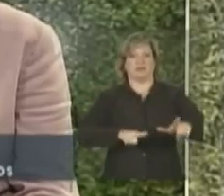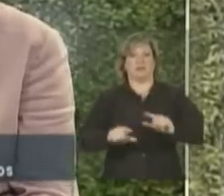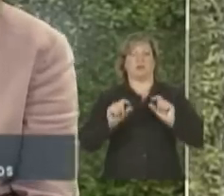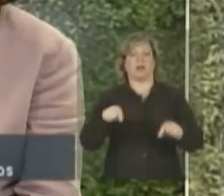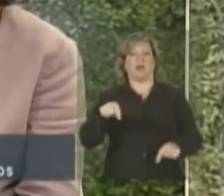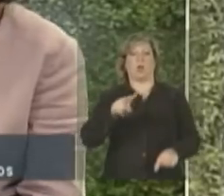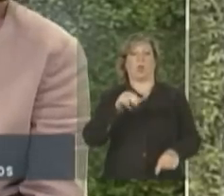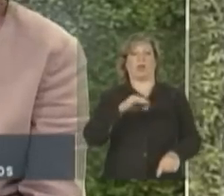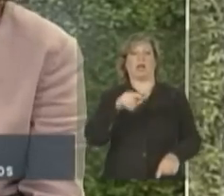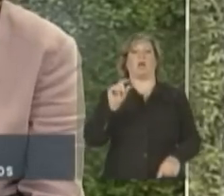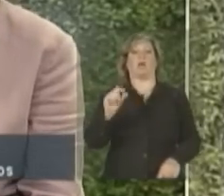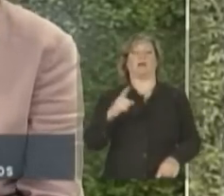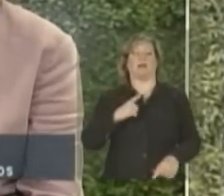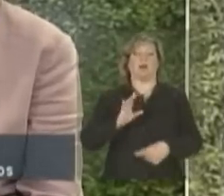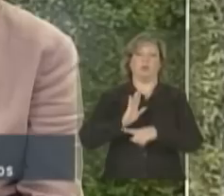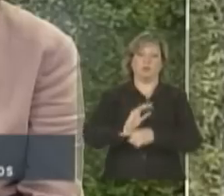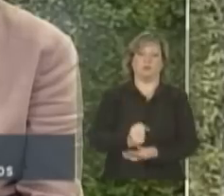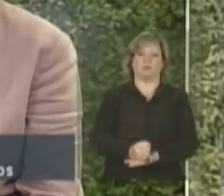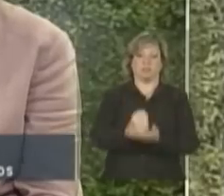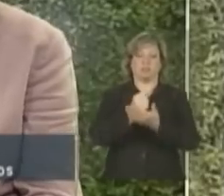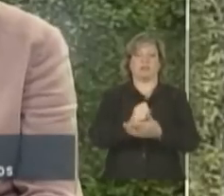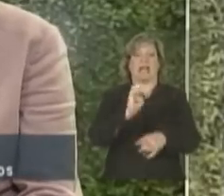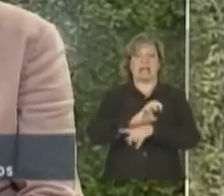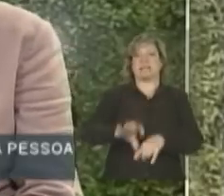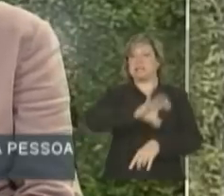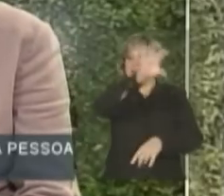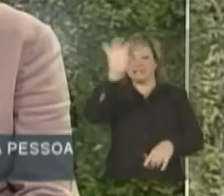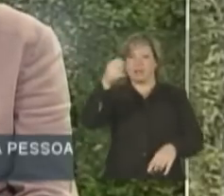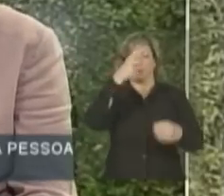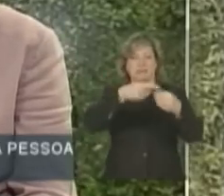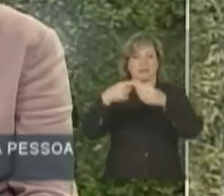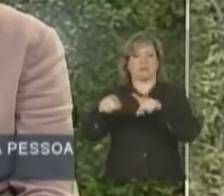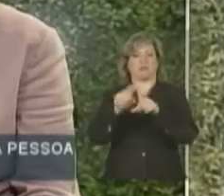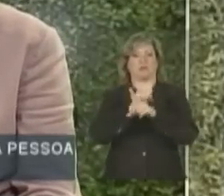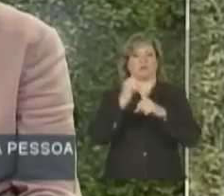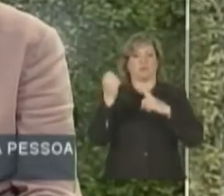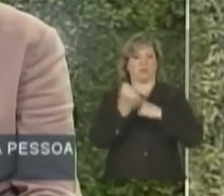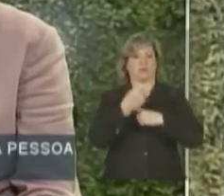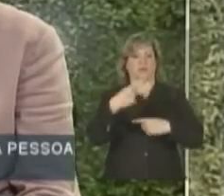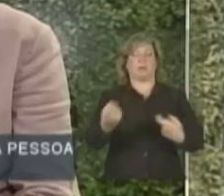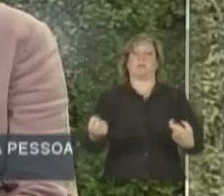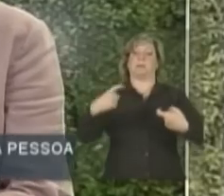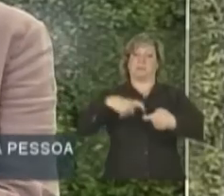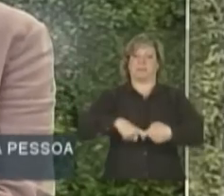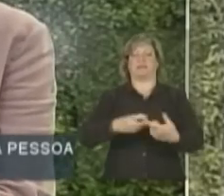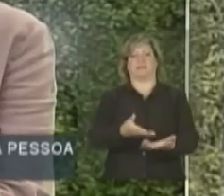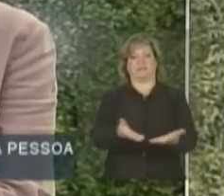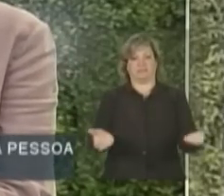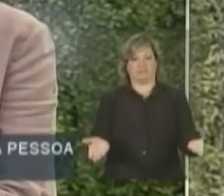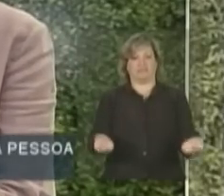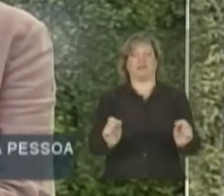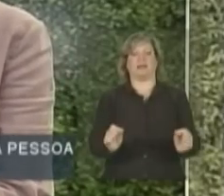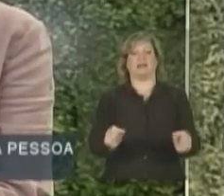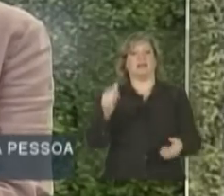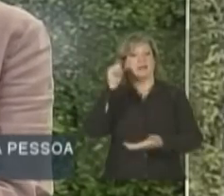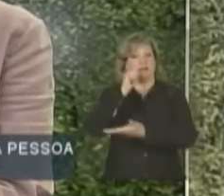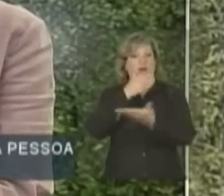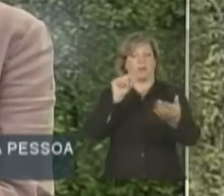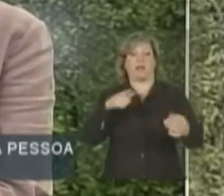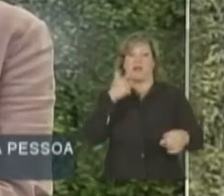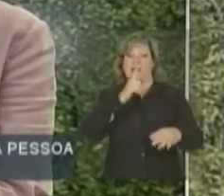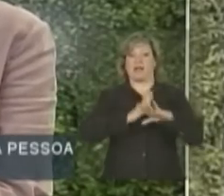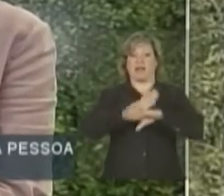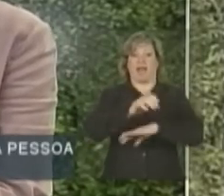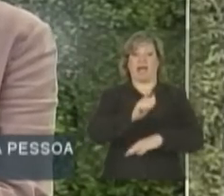União estará apoiando estados, municípios e a sociedade civil para esta parceria. Senhores e senhoras, acessibilidade